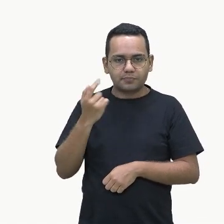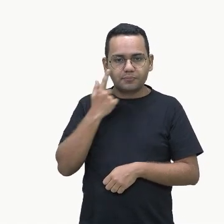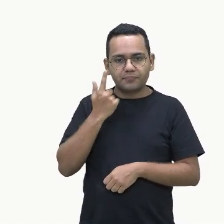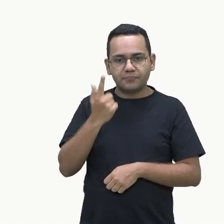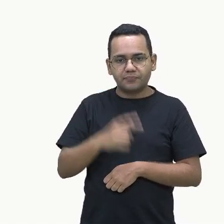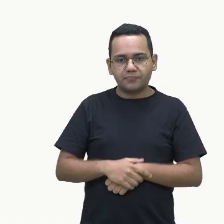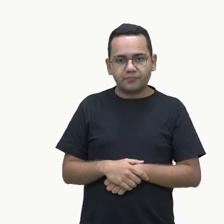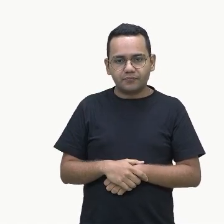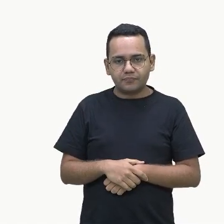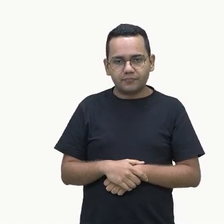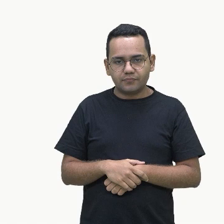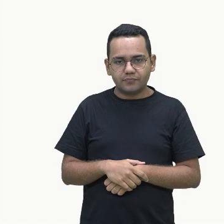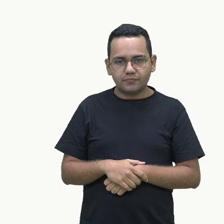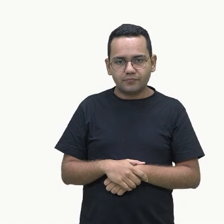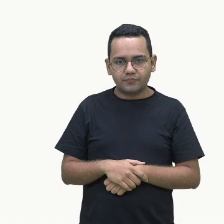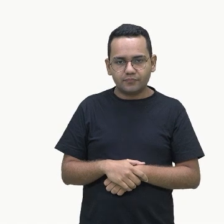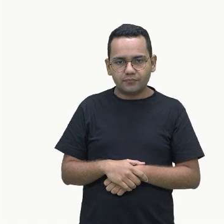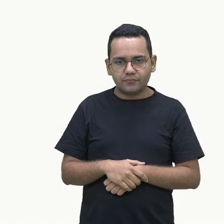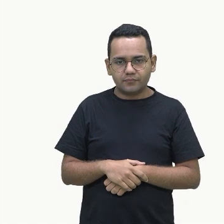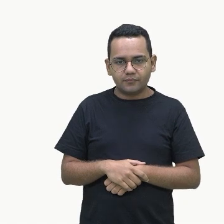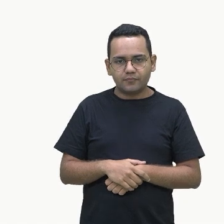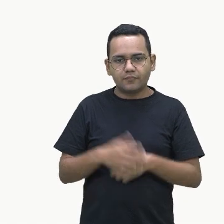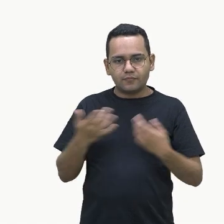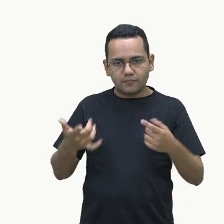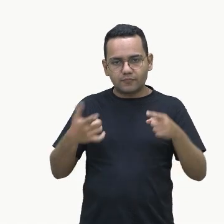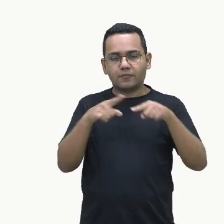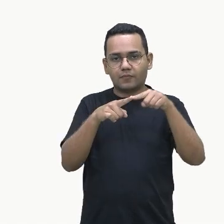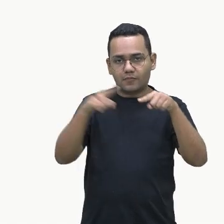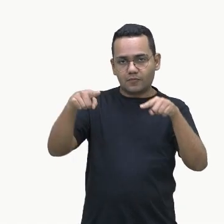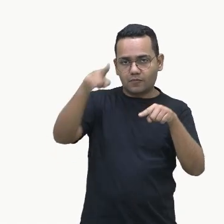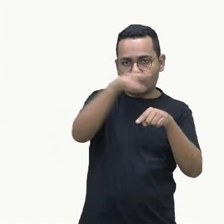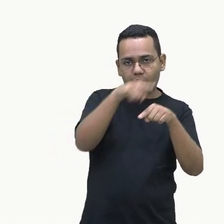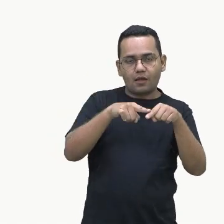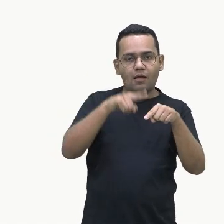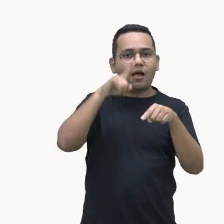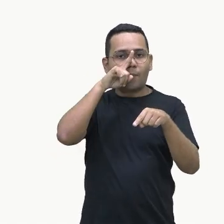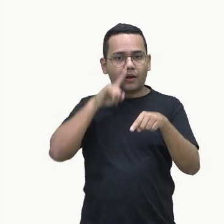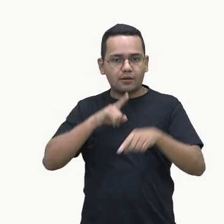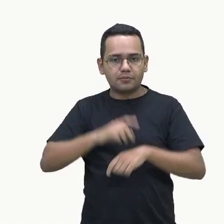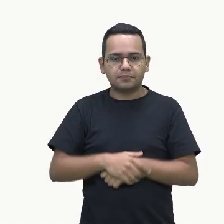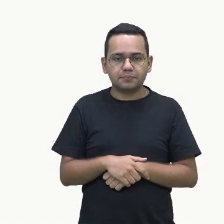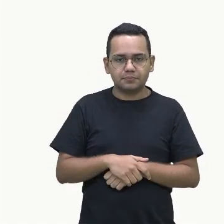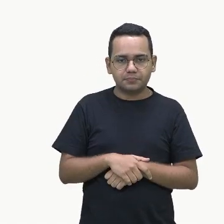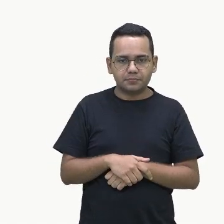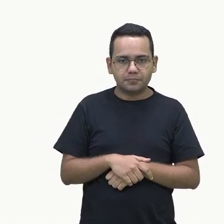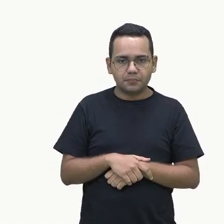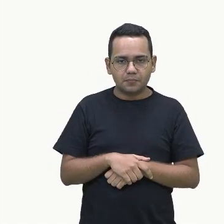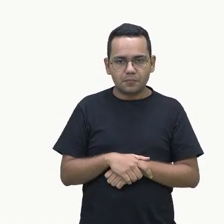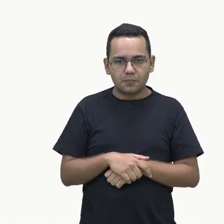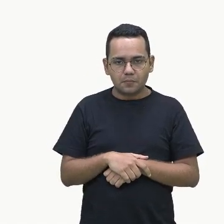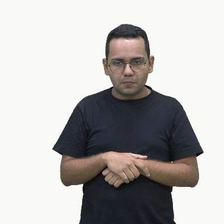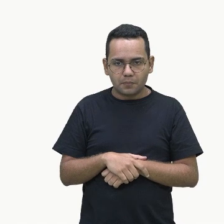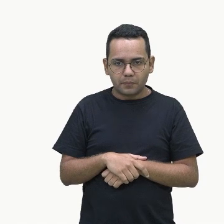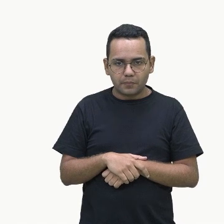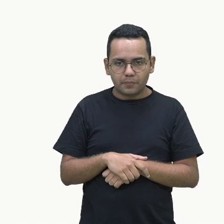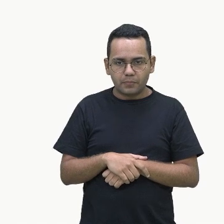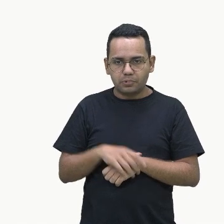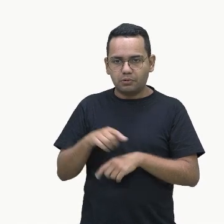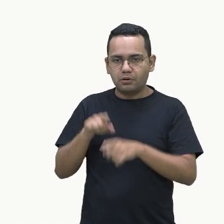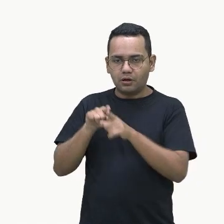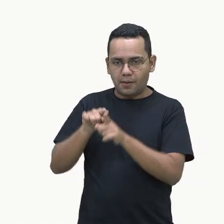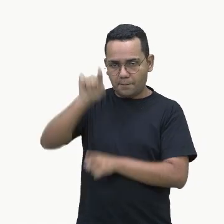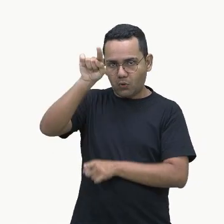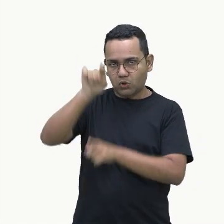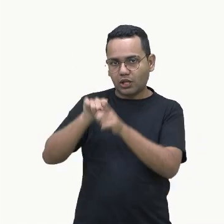frente ao nosso ângulo reto. Quadrados amarelos. Aqui a nossa hipotenusa, ó, bem em